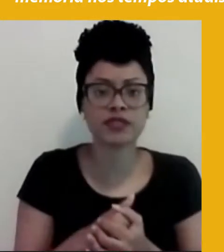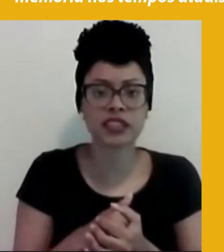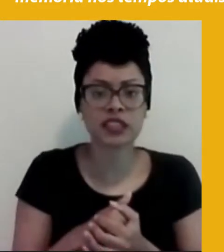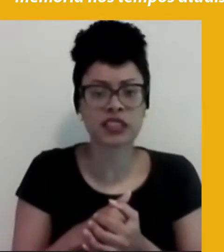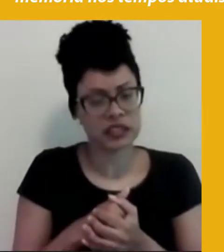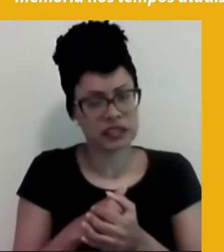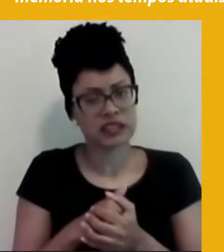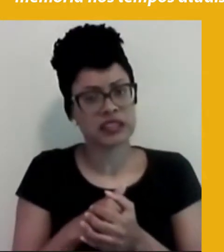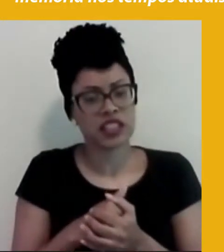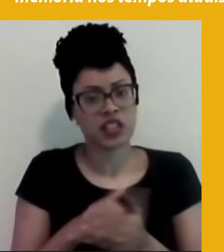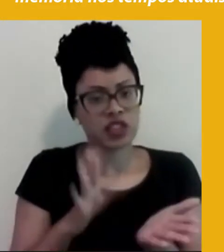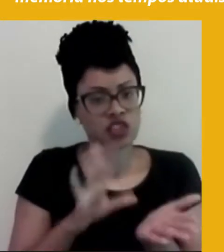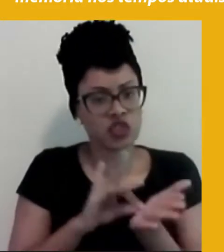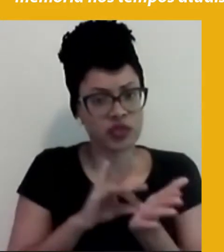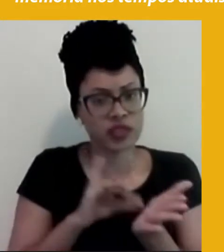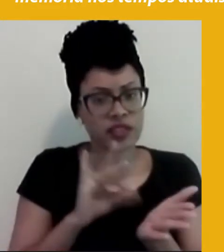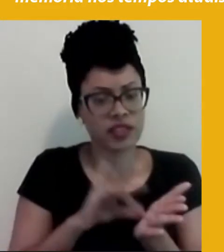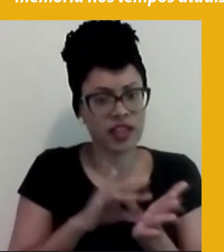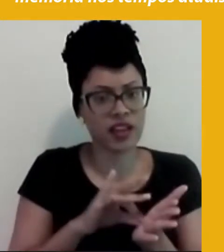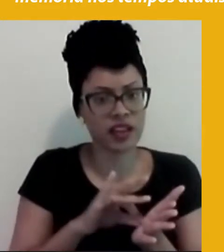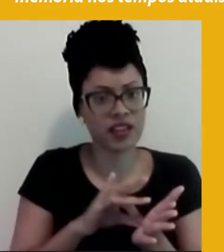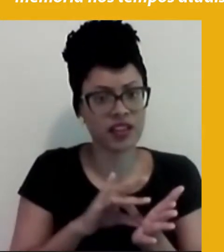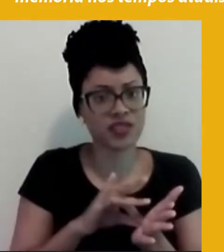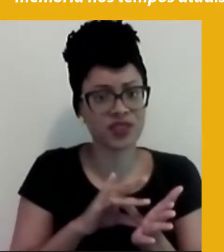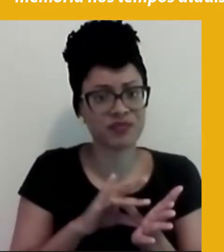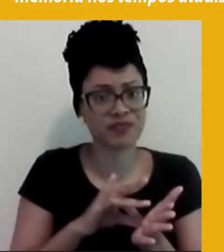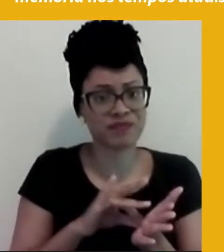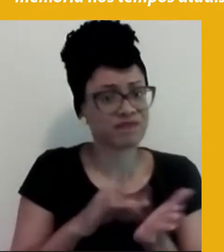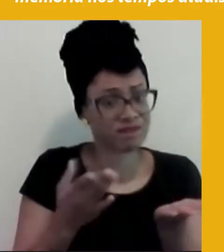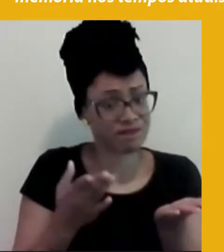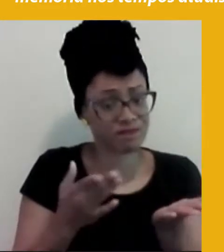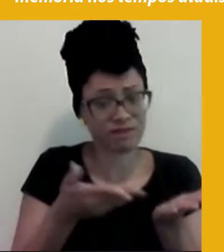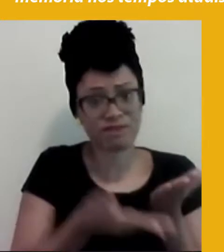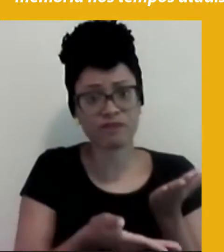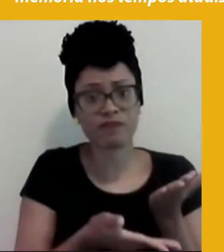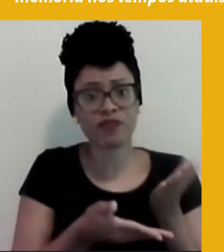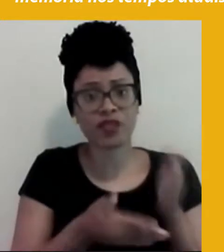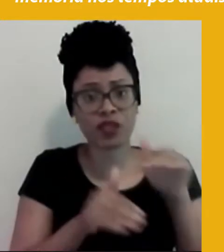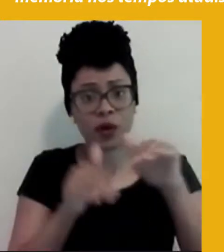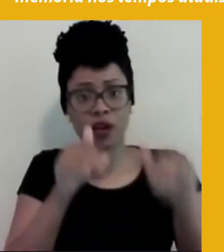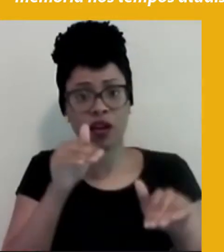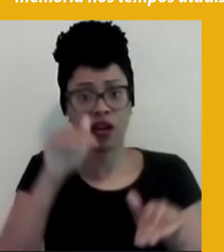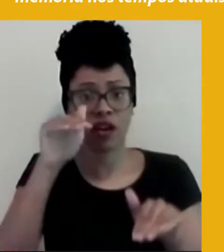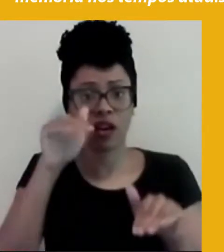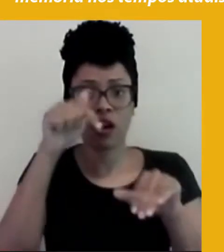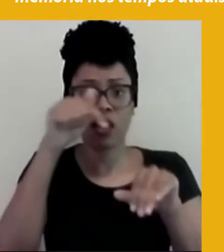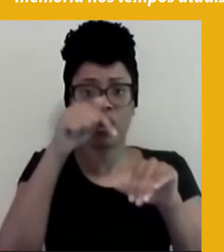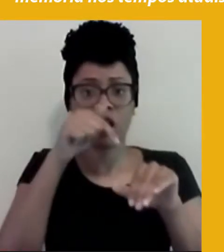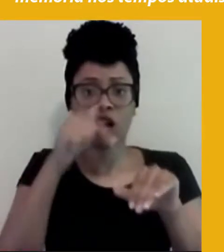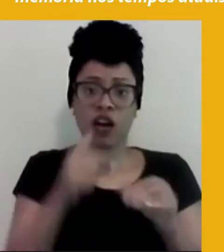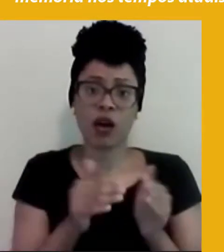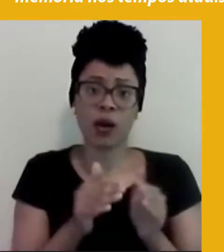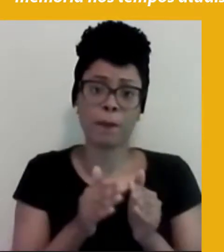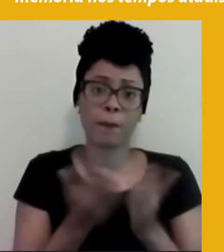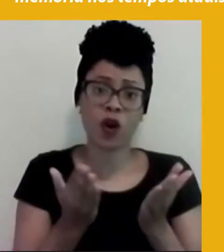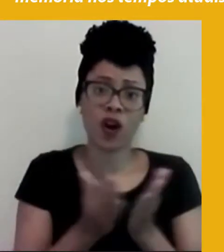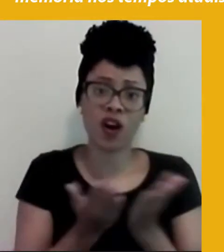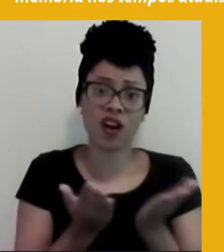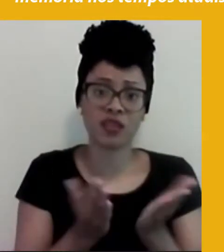que os filhos dos pobres, que não tem escola nenhuma, o que dirá museu. Então é um